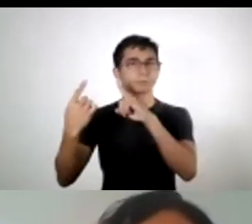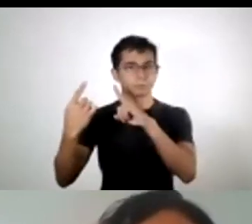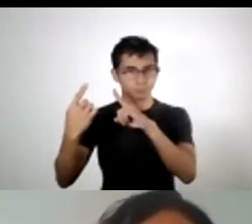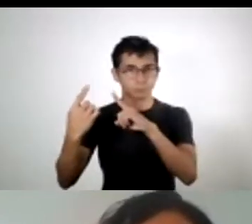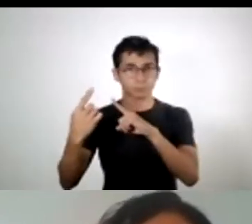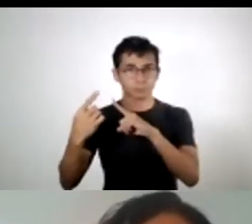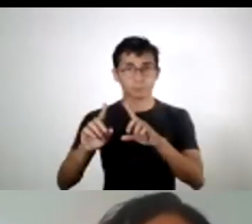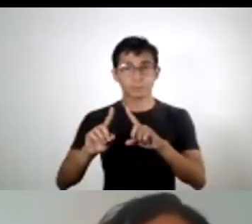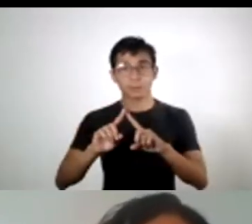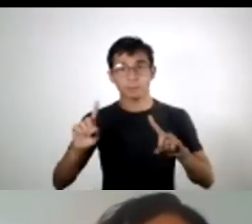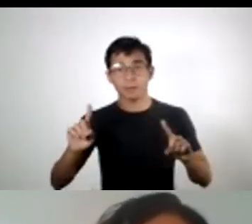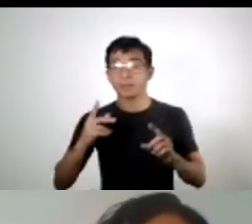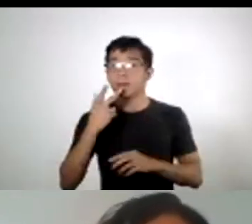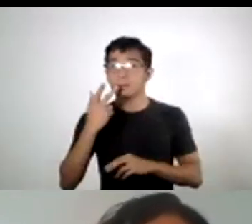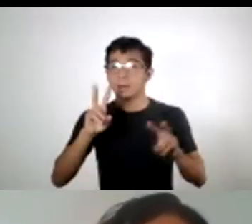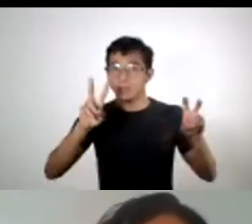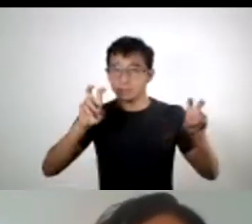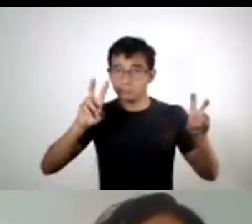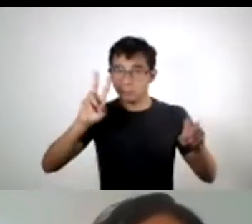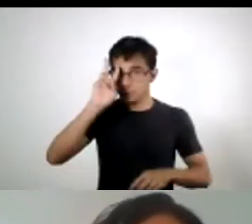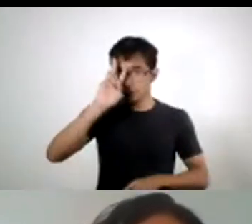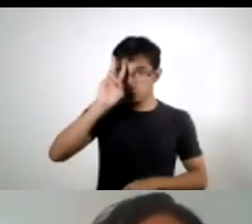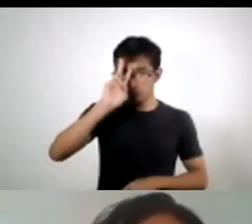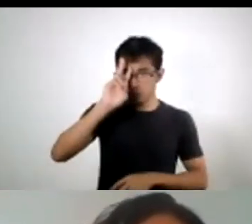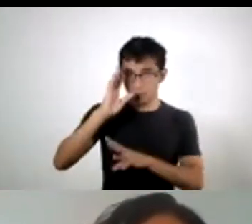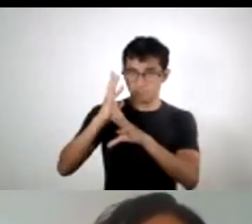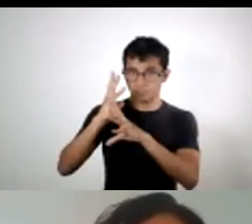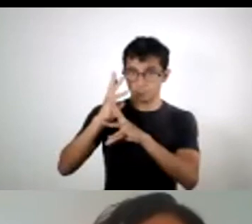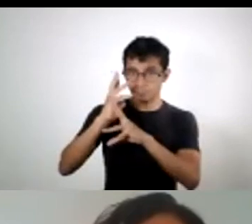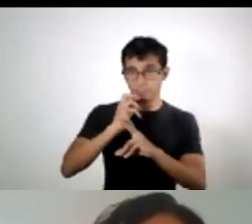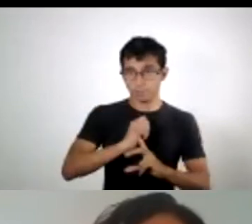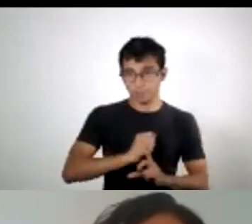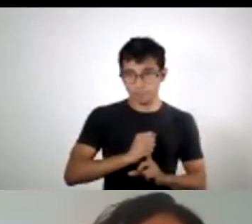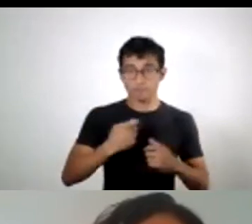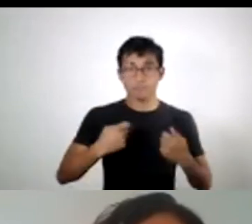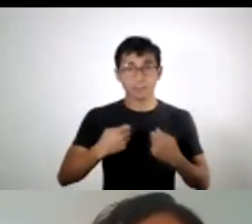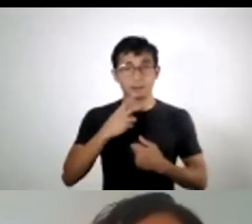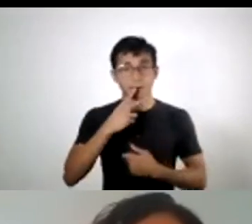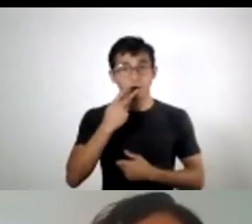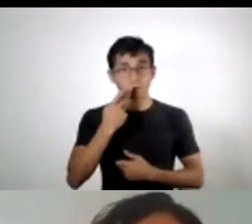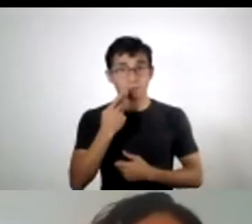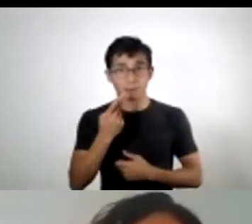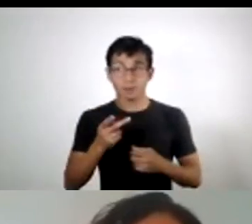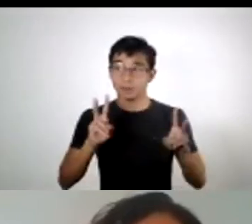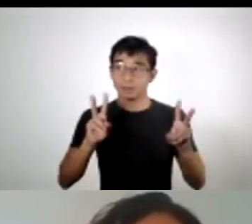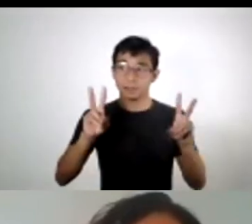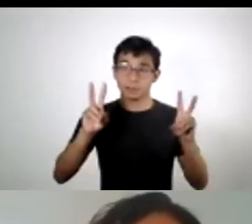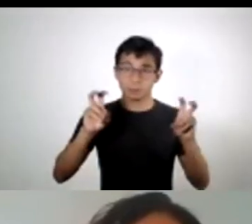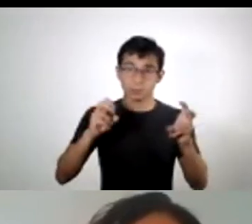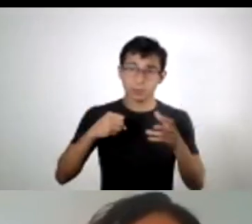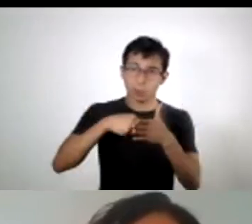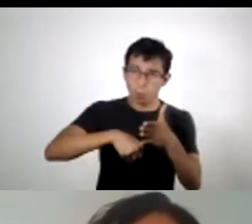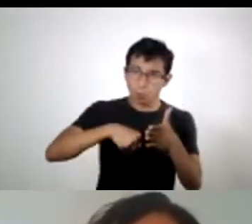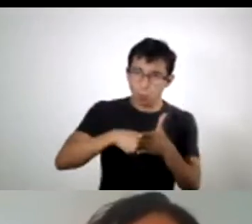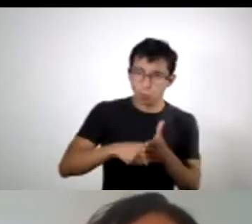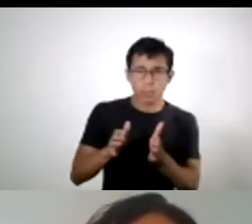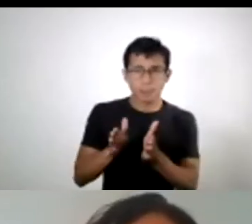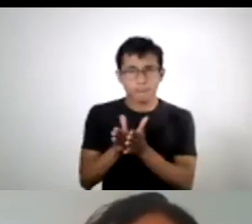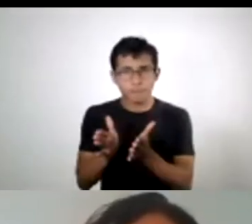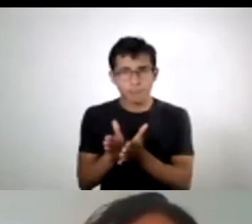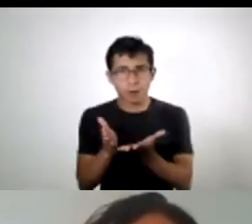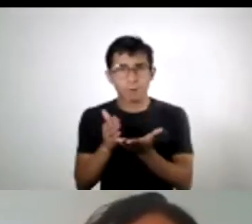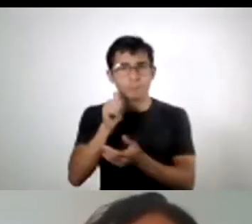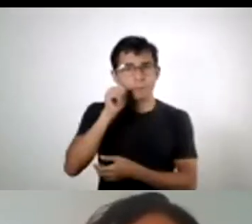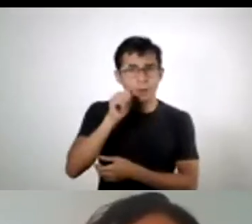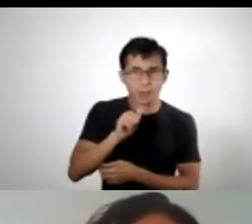de história, né, sem falar também da questão de raça, de classe, de gênero, né? E no nosso caso,